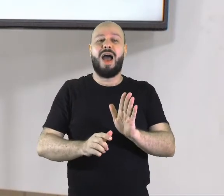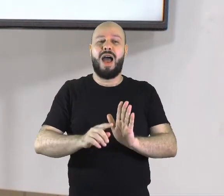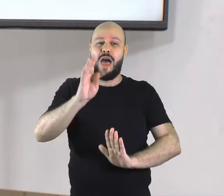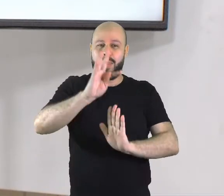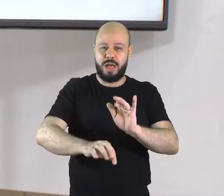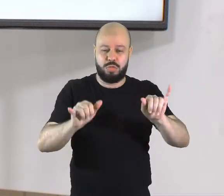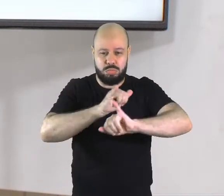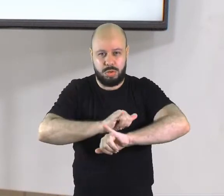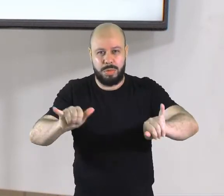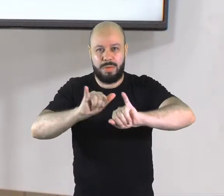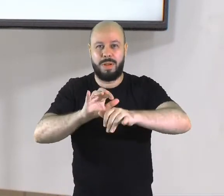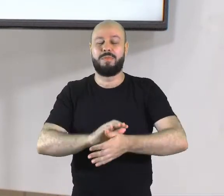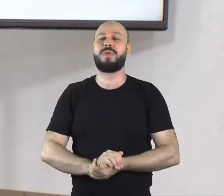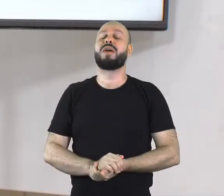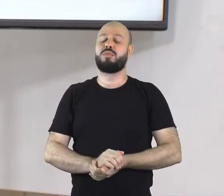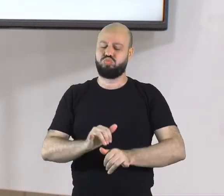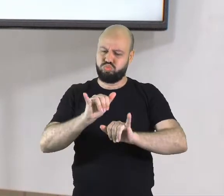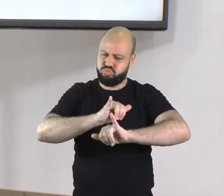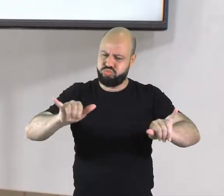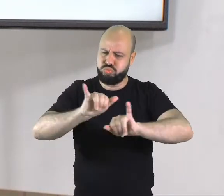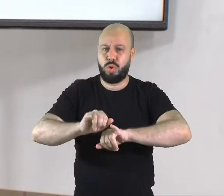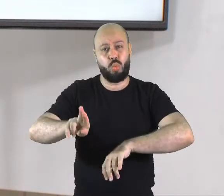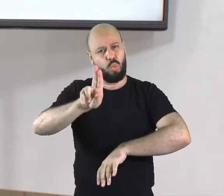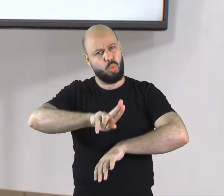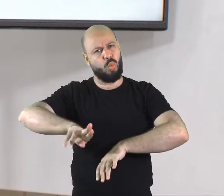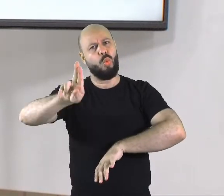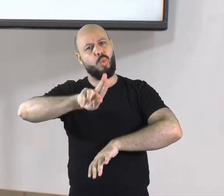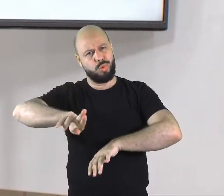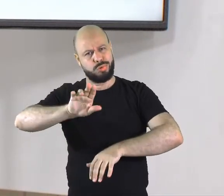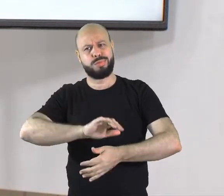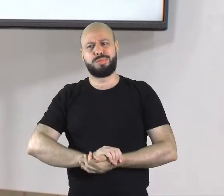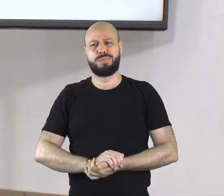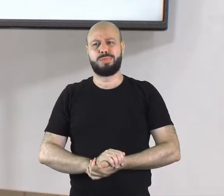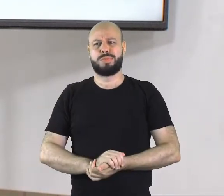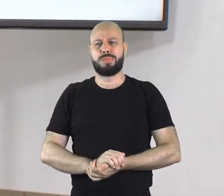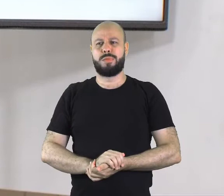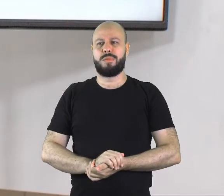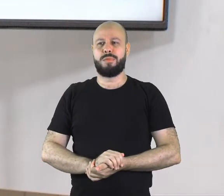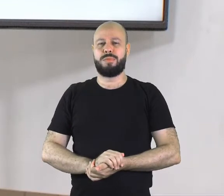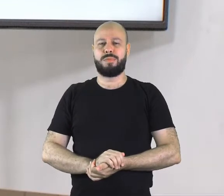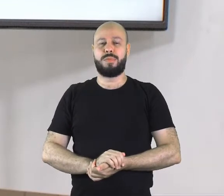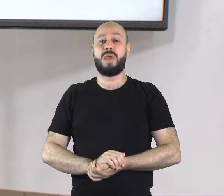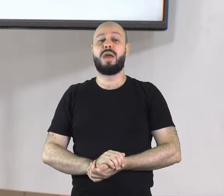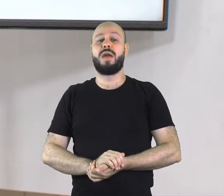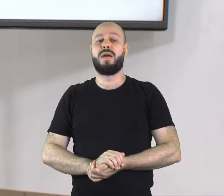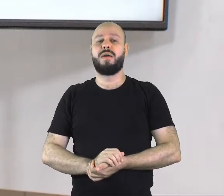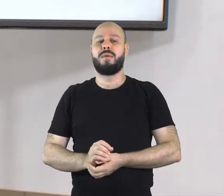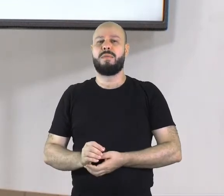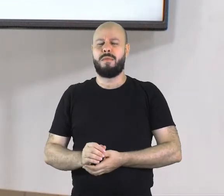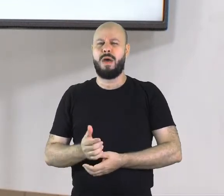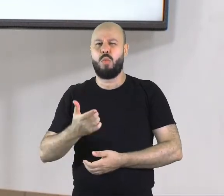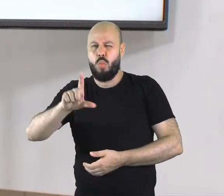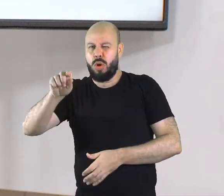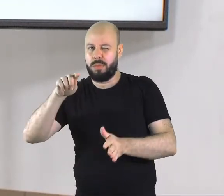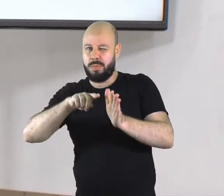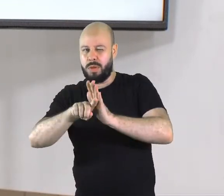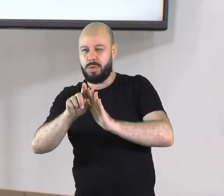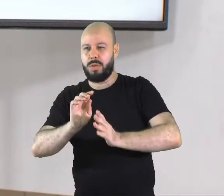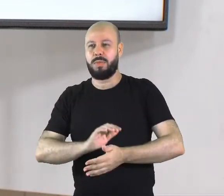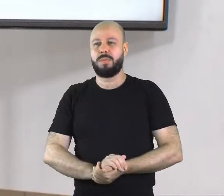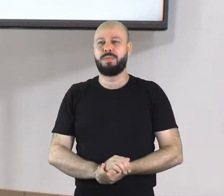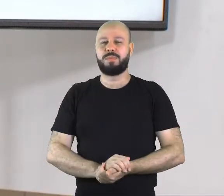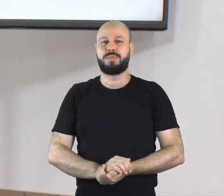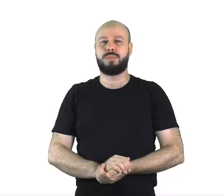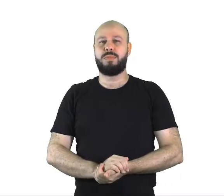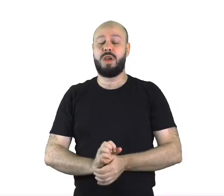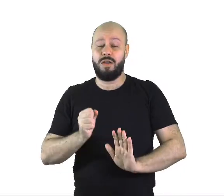muito utilizadas na publicidade. Pode passar o slide de produção. Vamos para a próxima questão. A figura